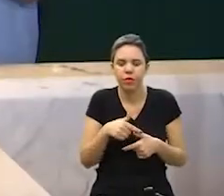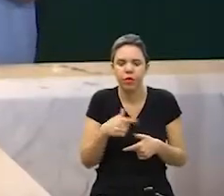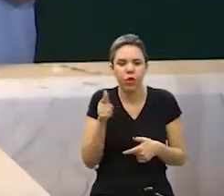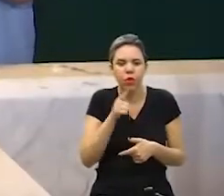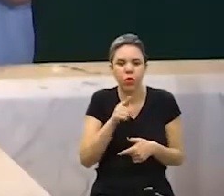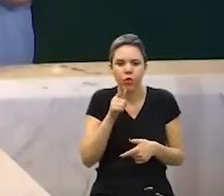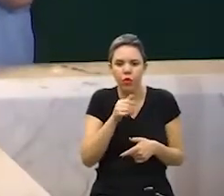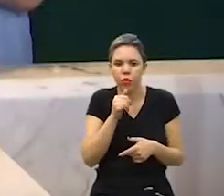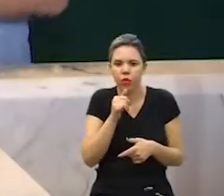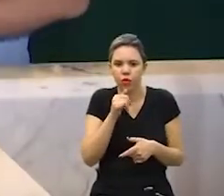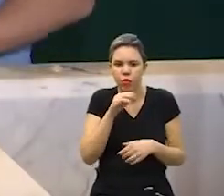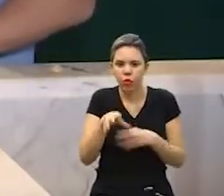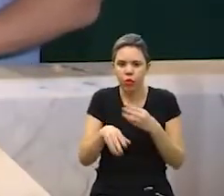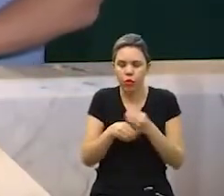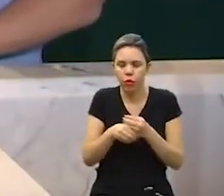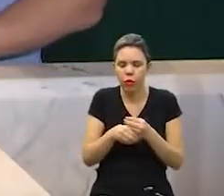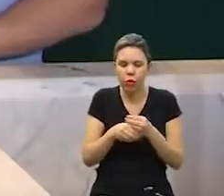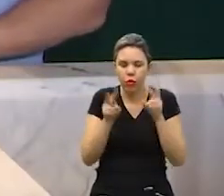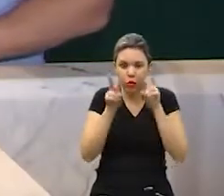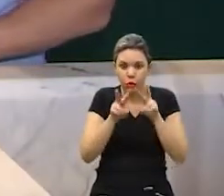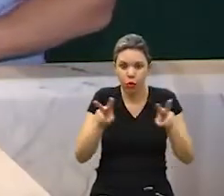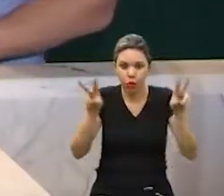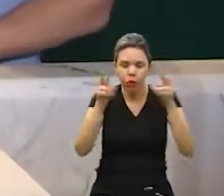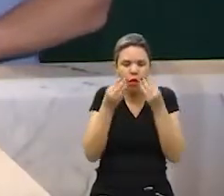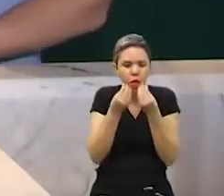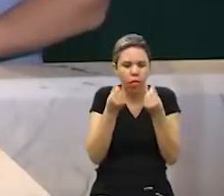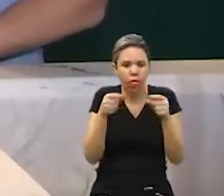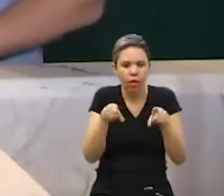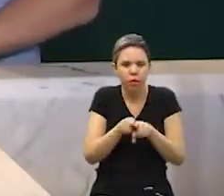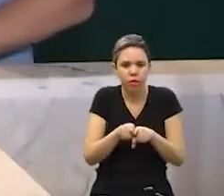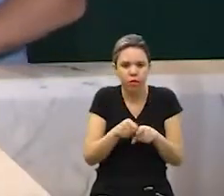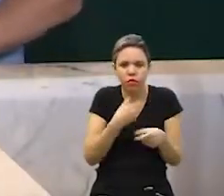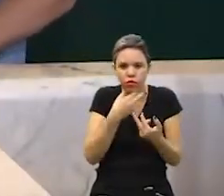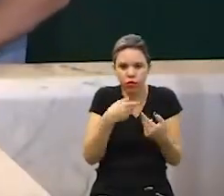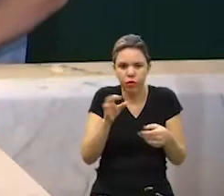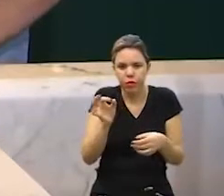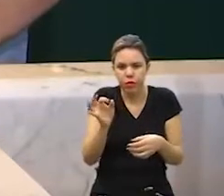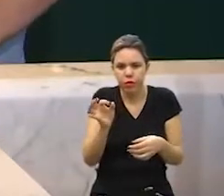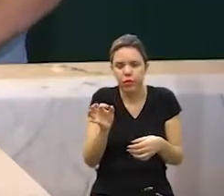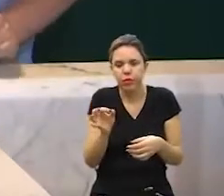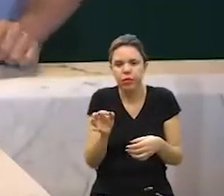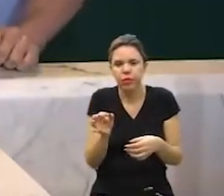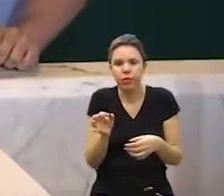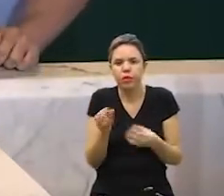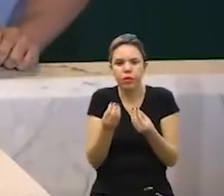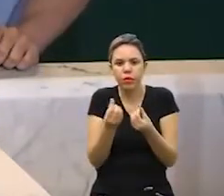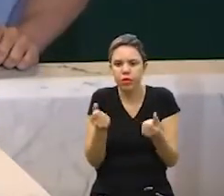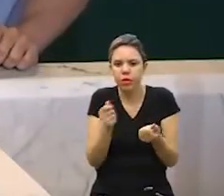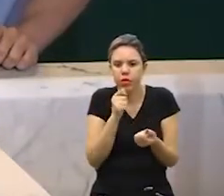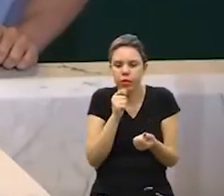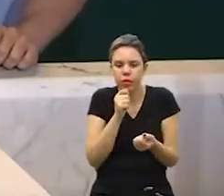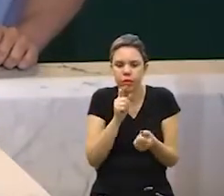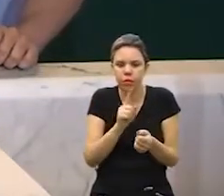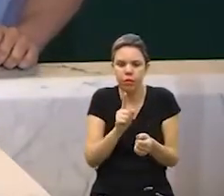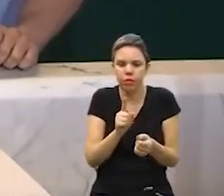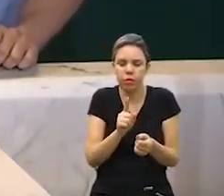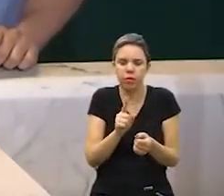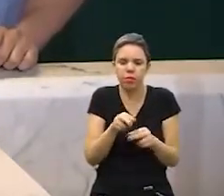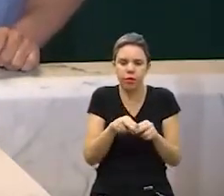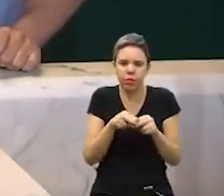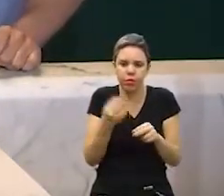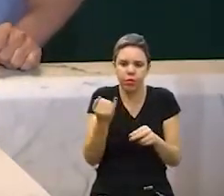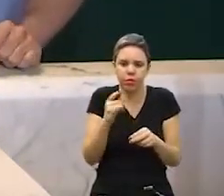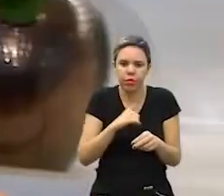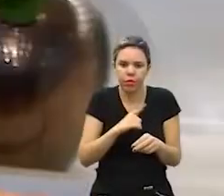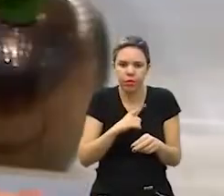aí a gente consegue agregar, então, um visual e sabor também no nosso drink. Com certeza. Mas ela não vai soltar o sabor. Não, por